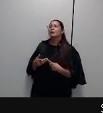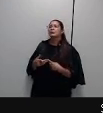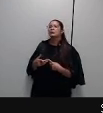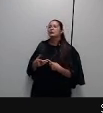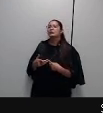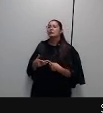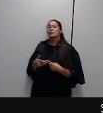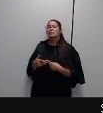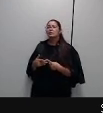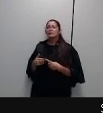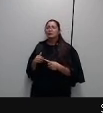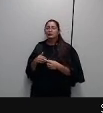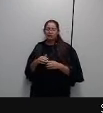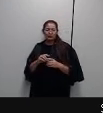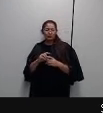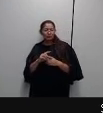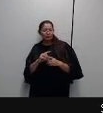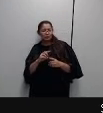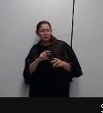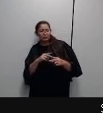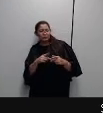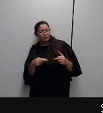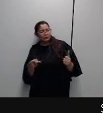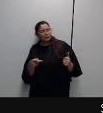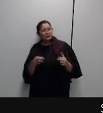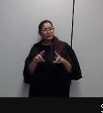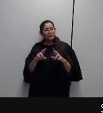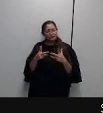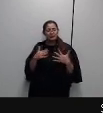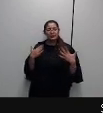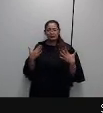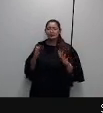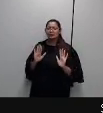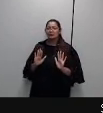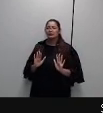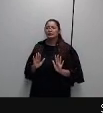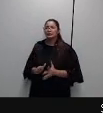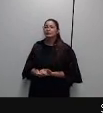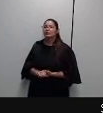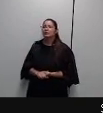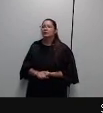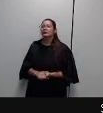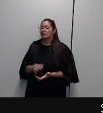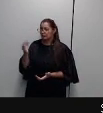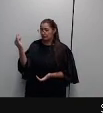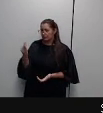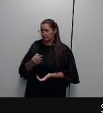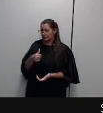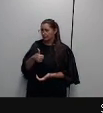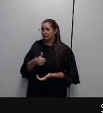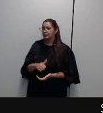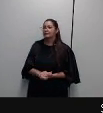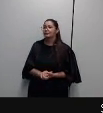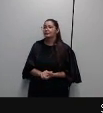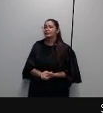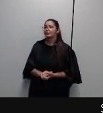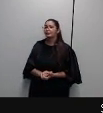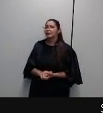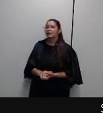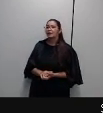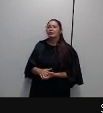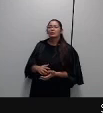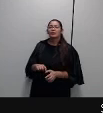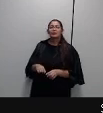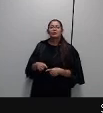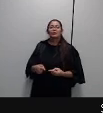normativos distintos para grandezas diferentes diferentes Tá certo então vou proclamar